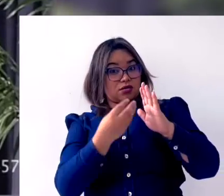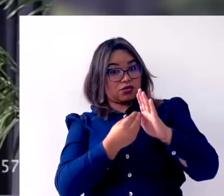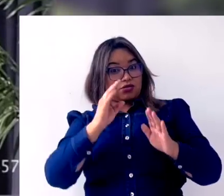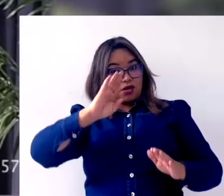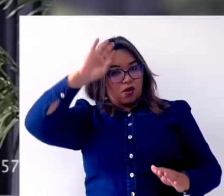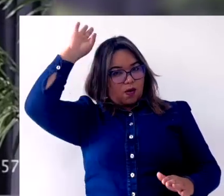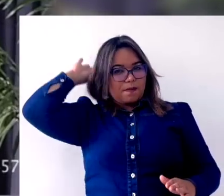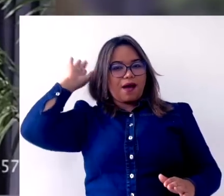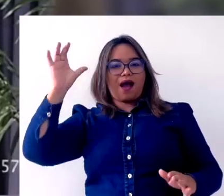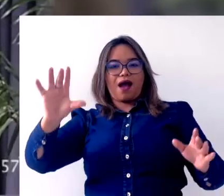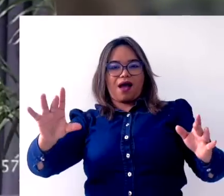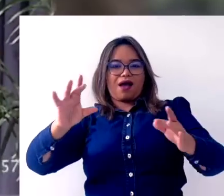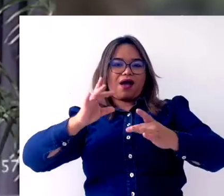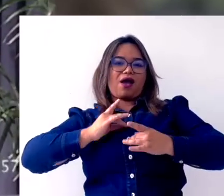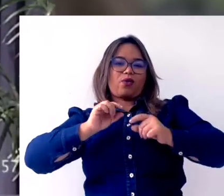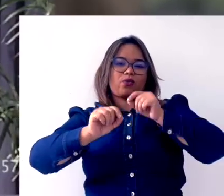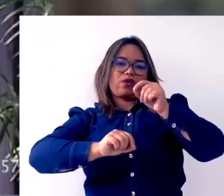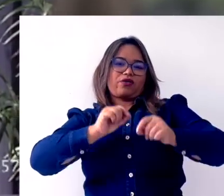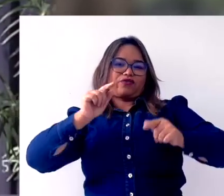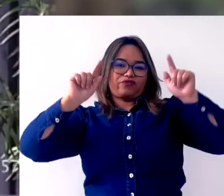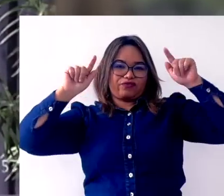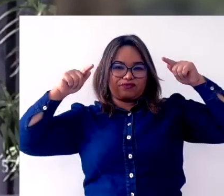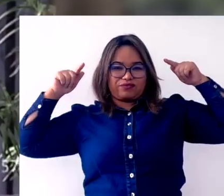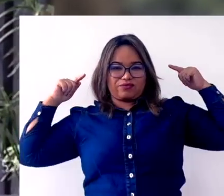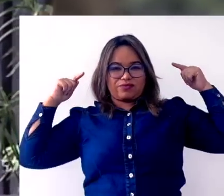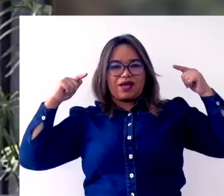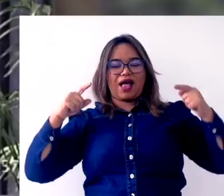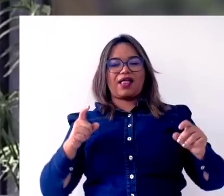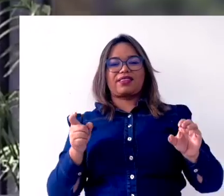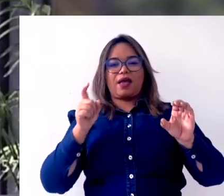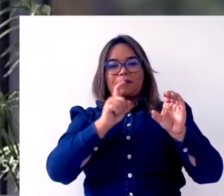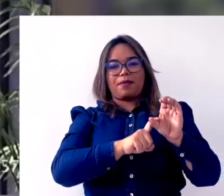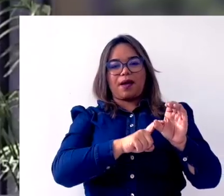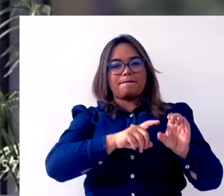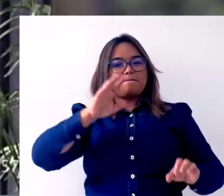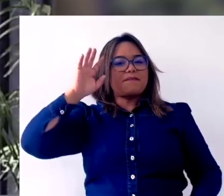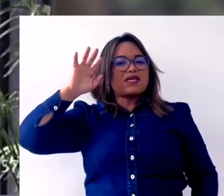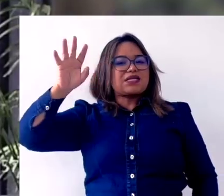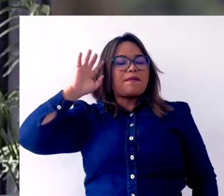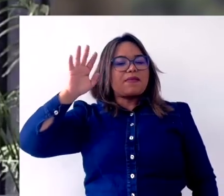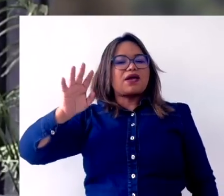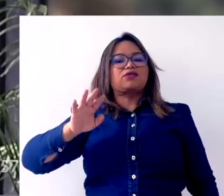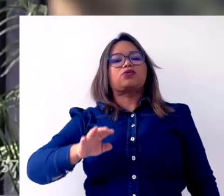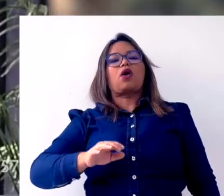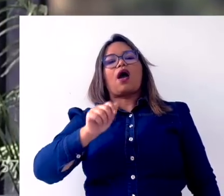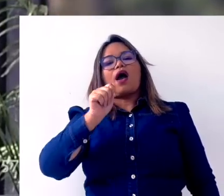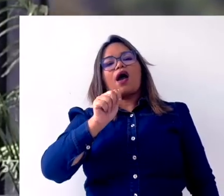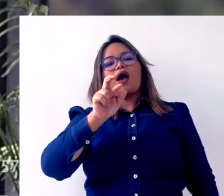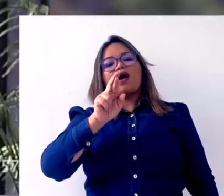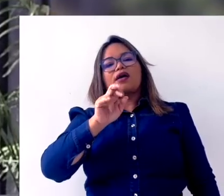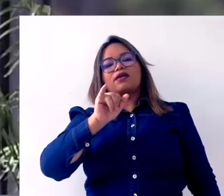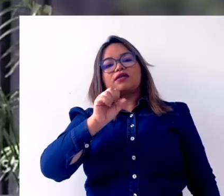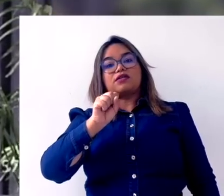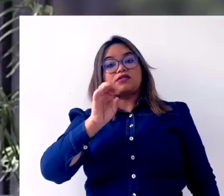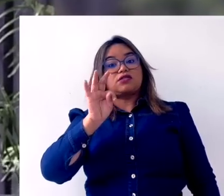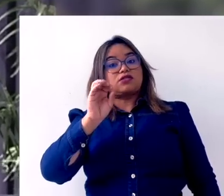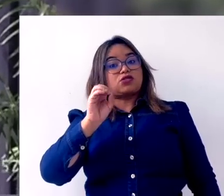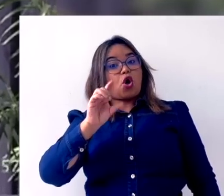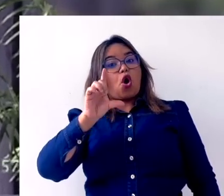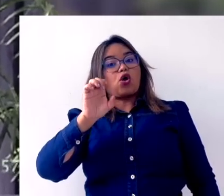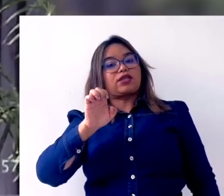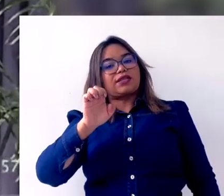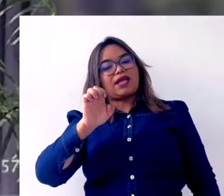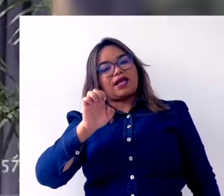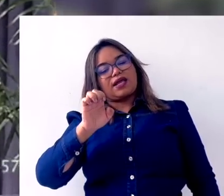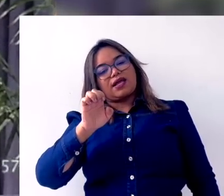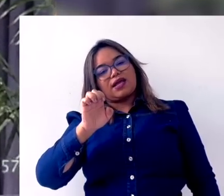tem a filosofia dos gregos nela, porque ela então depende do pensamento aristotélico e do pensamento dos filósofos,